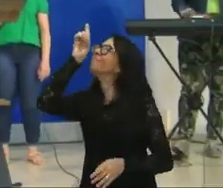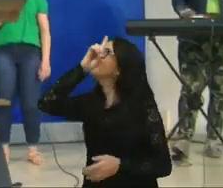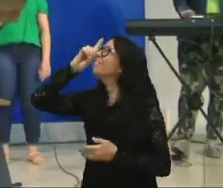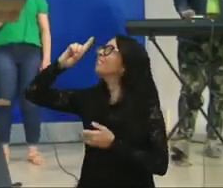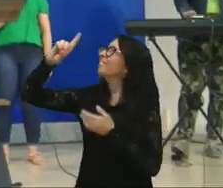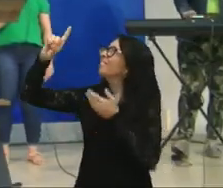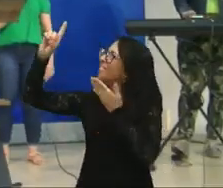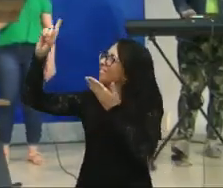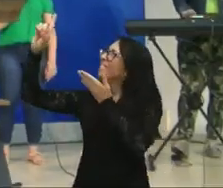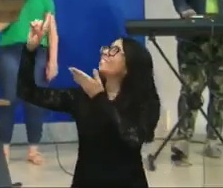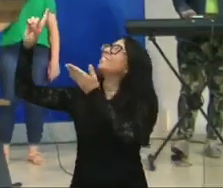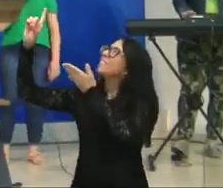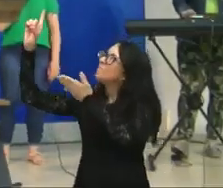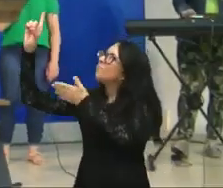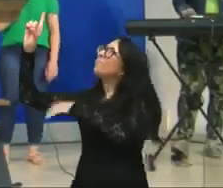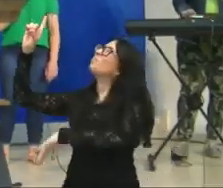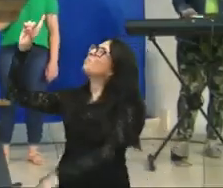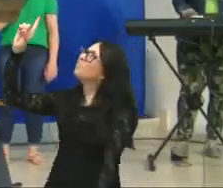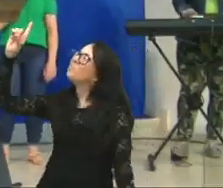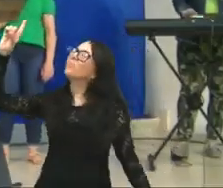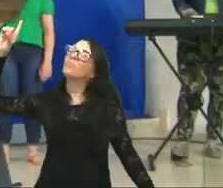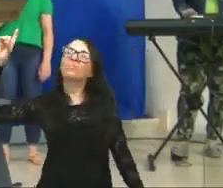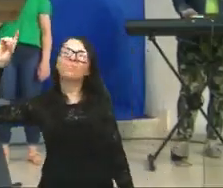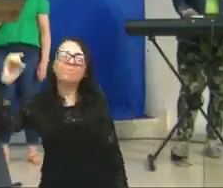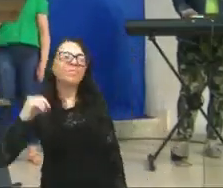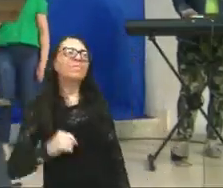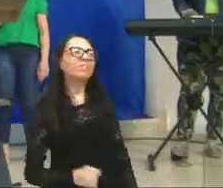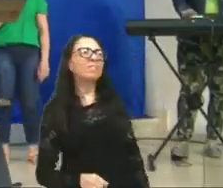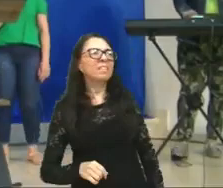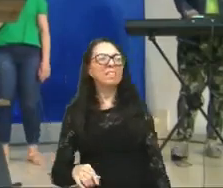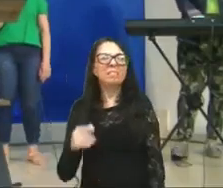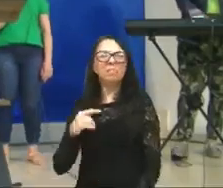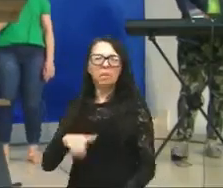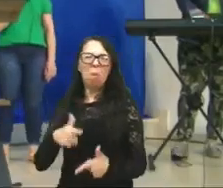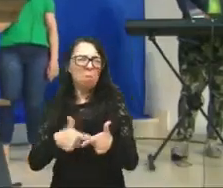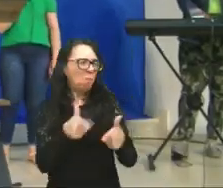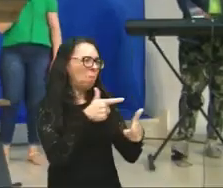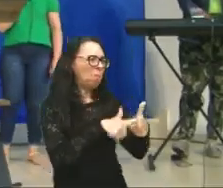E se a escuridão vier a mim,